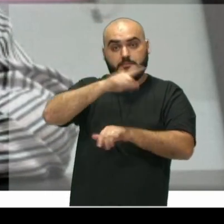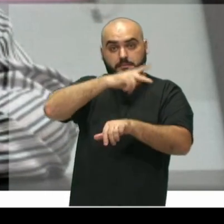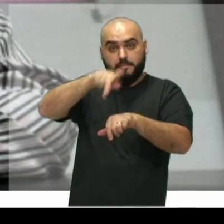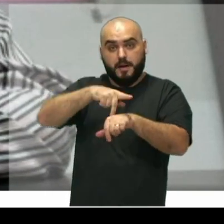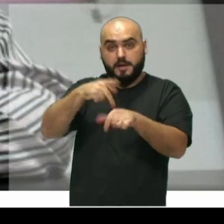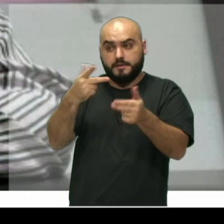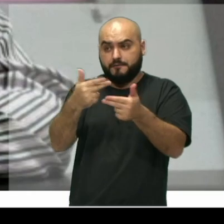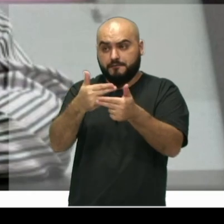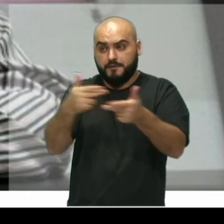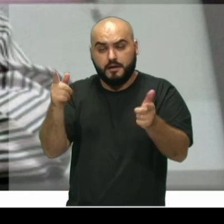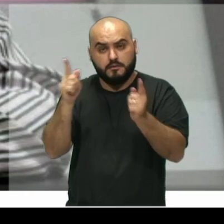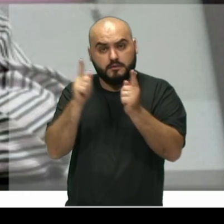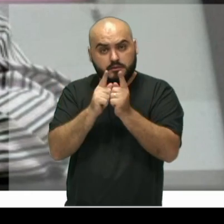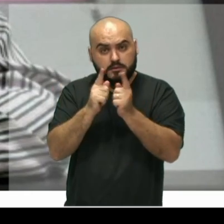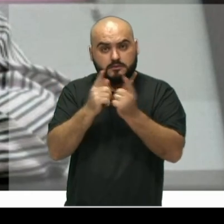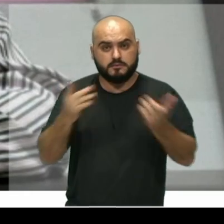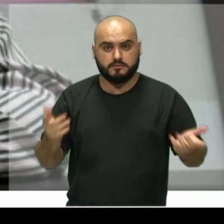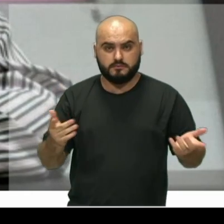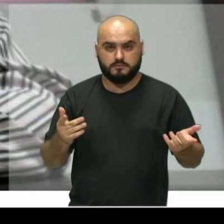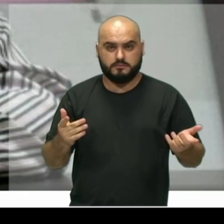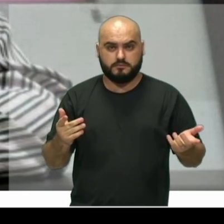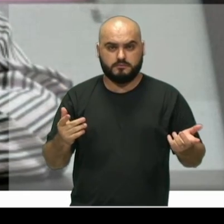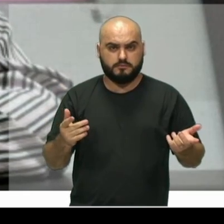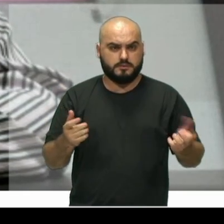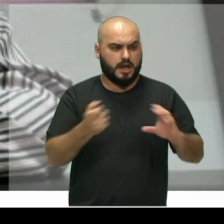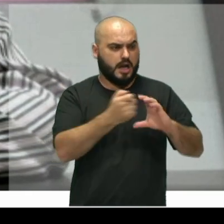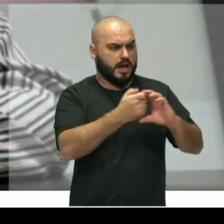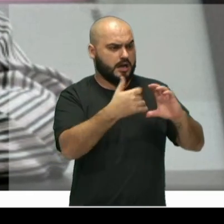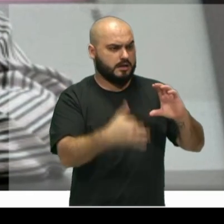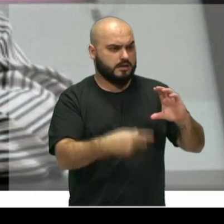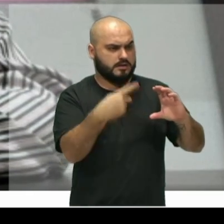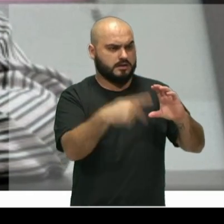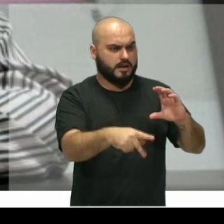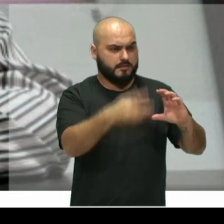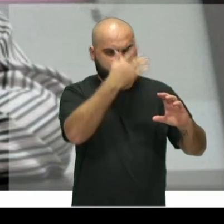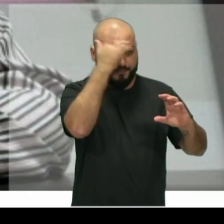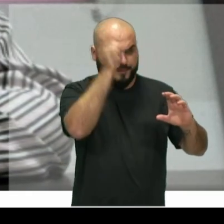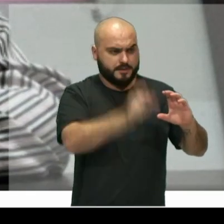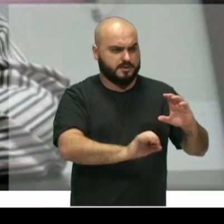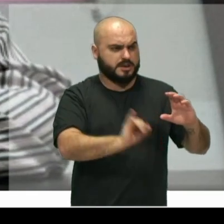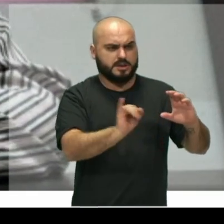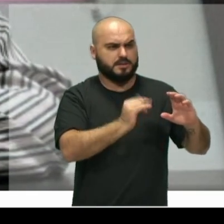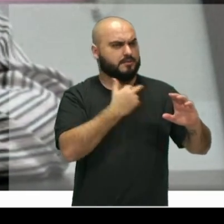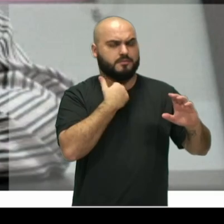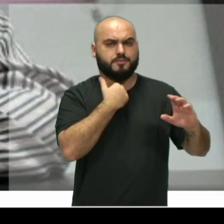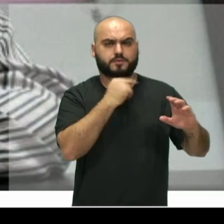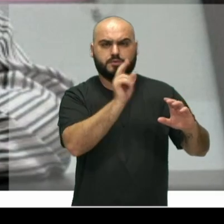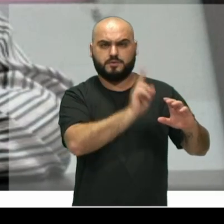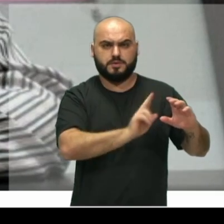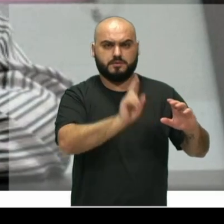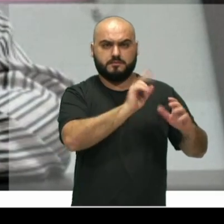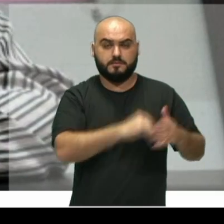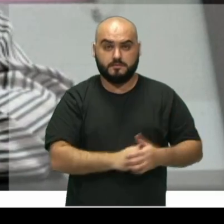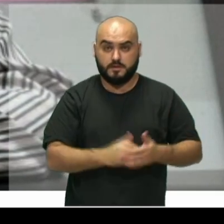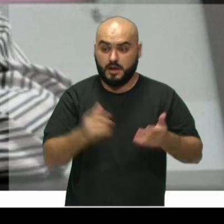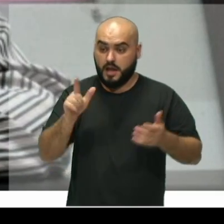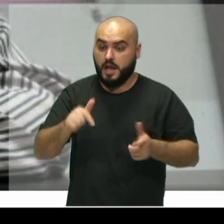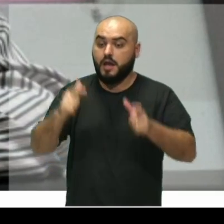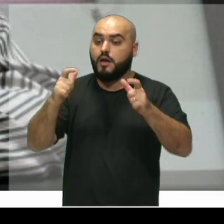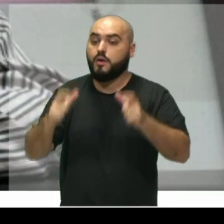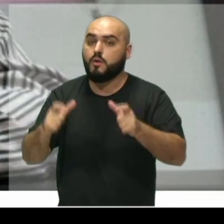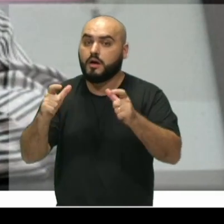perde as características quando ela deixa de atender realmente o passageiro. A área ali é uma área pública, hoje está instalado